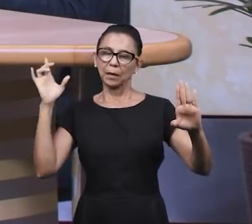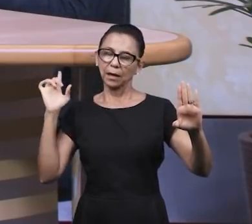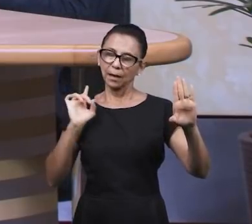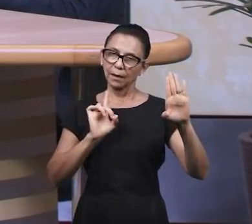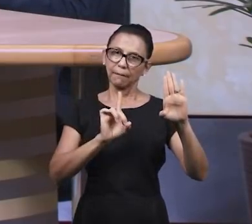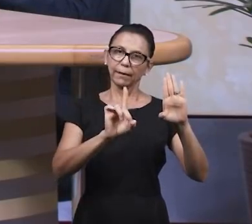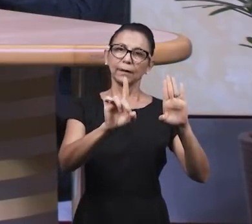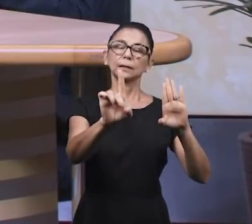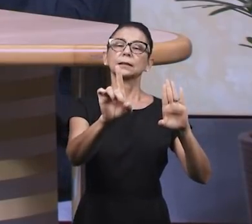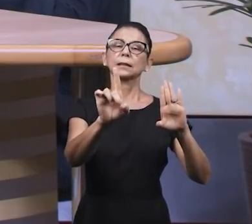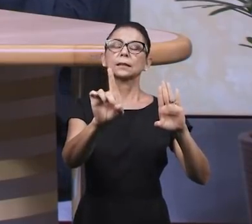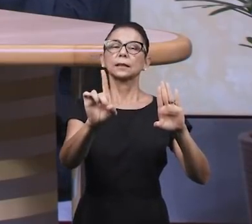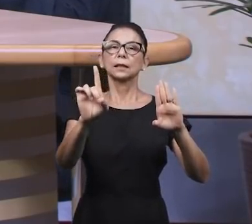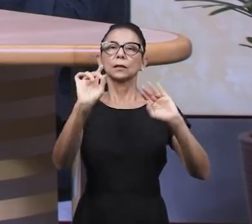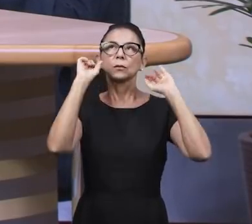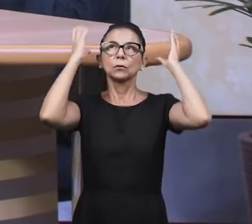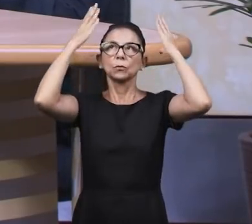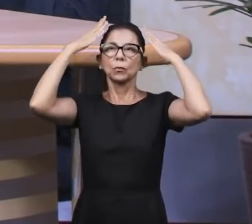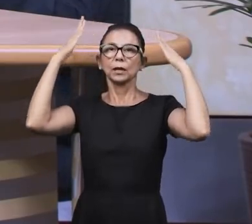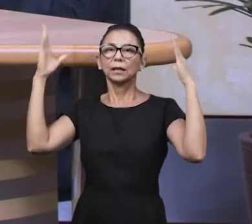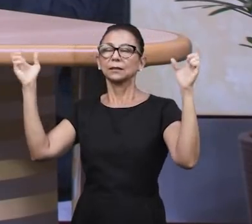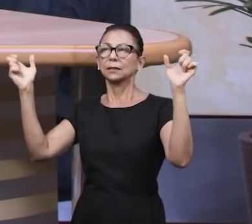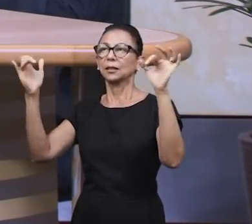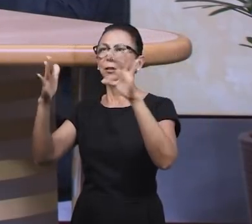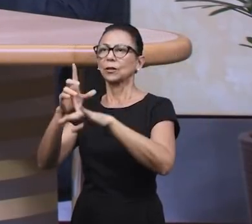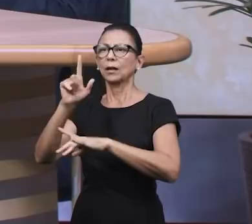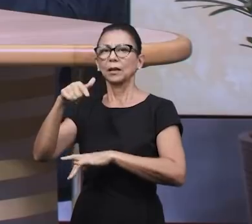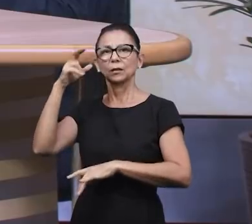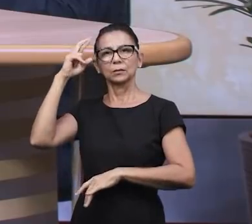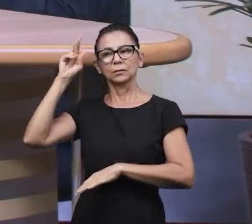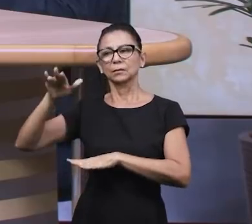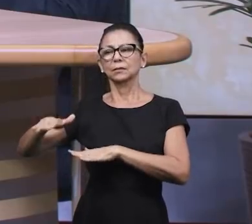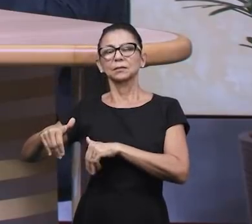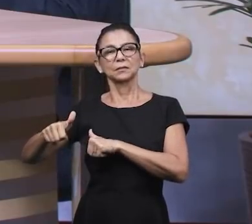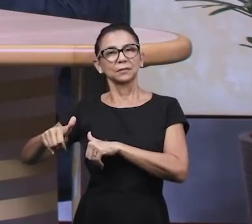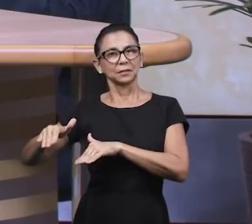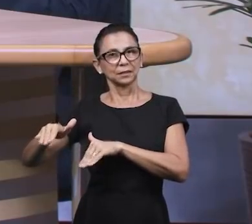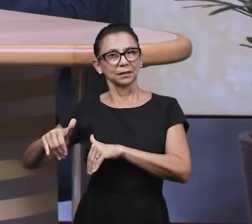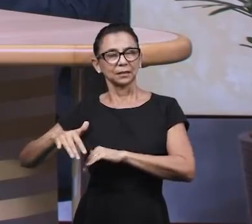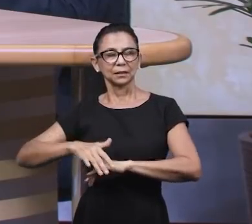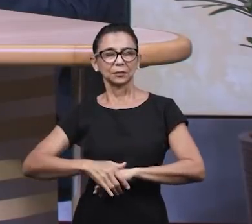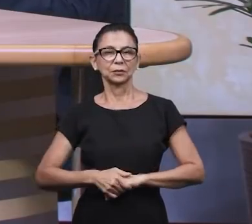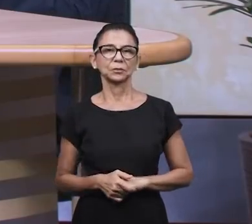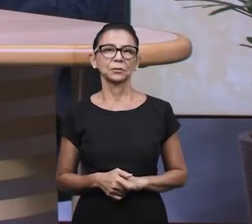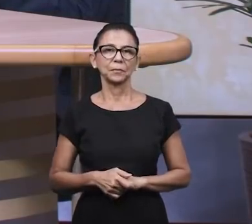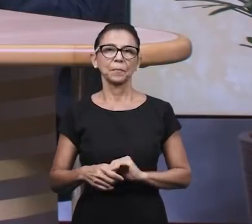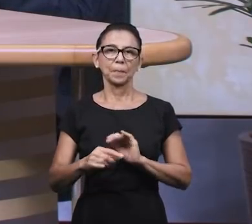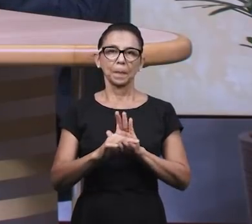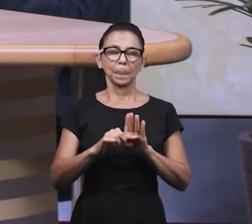este Rei da Glória? O Senhor dos Exércitos, ele é o Rei da Glória. E ainda diz assim